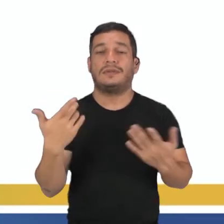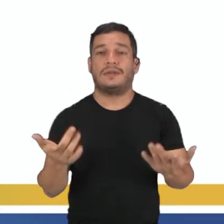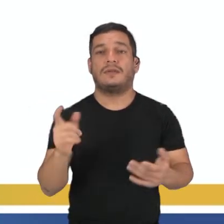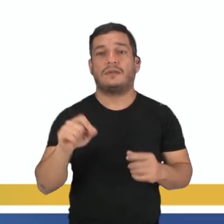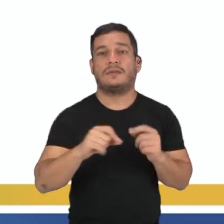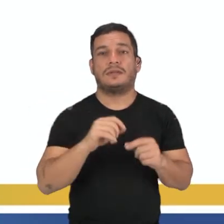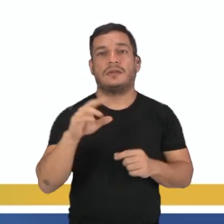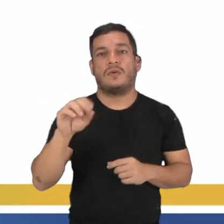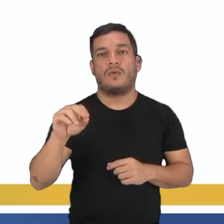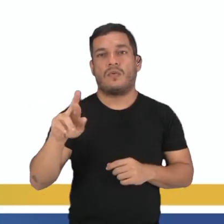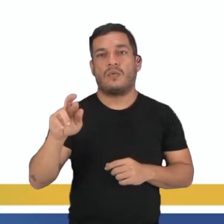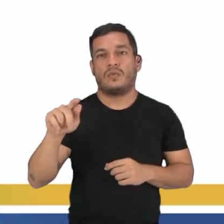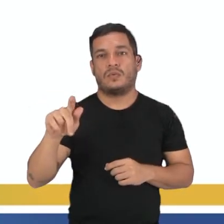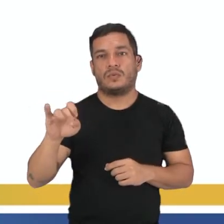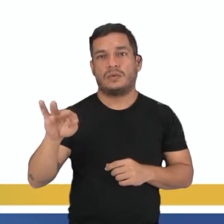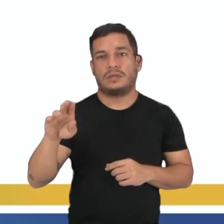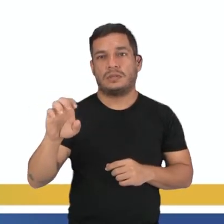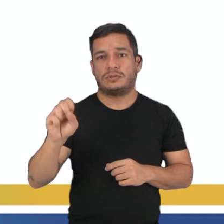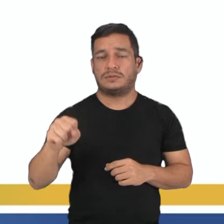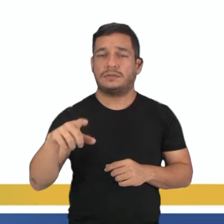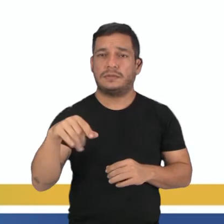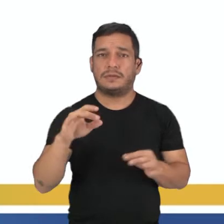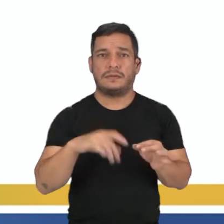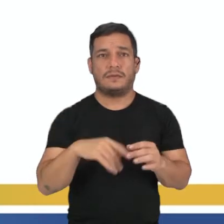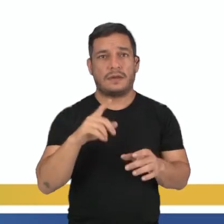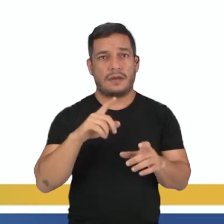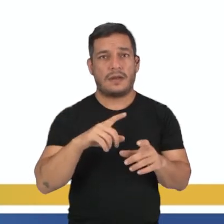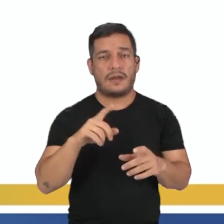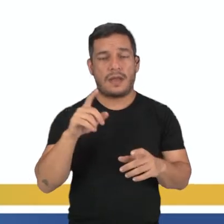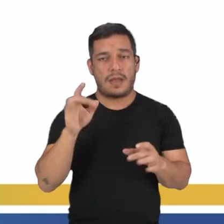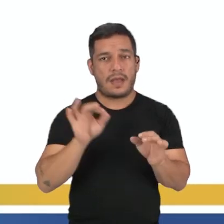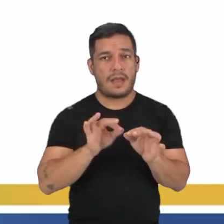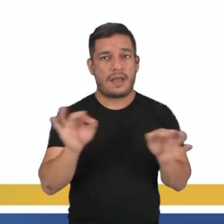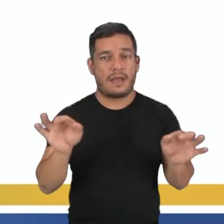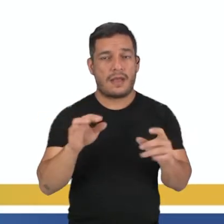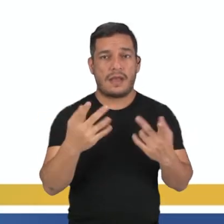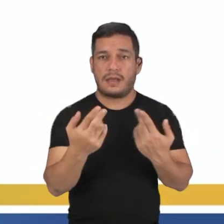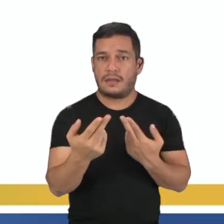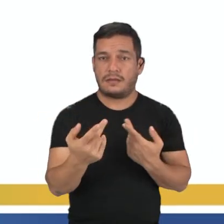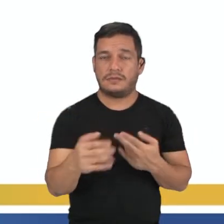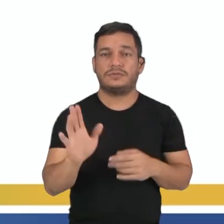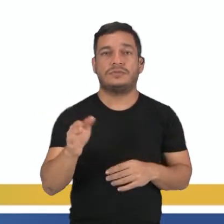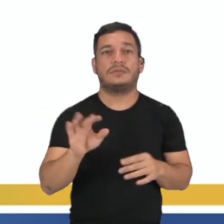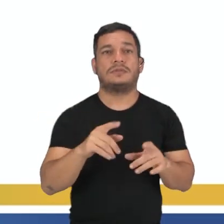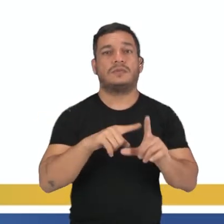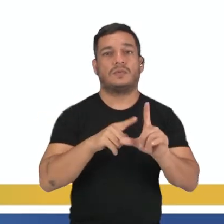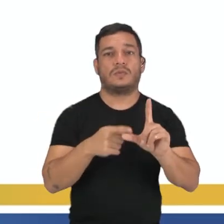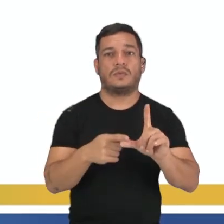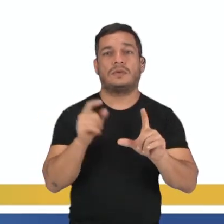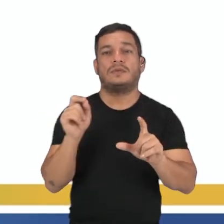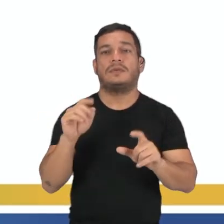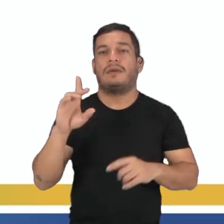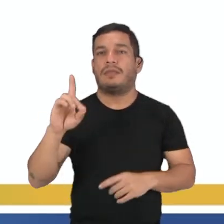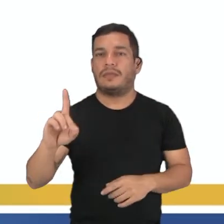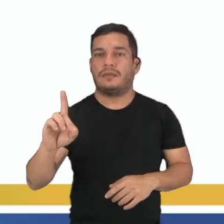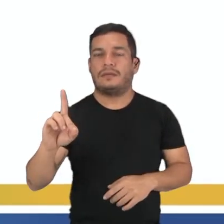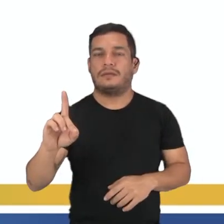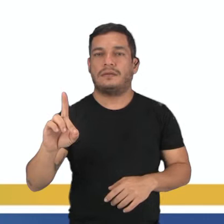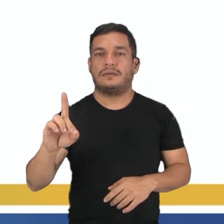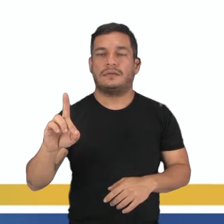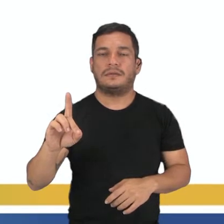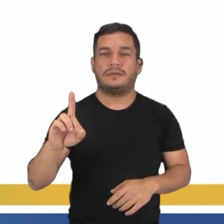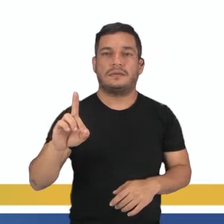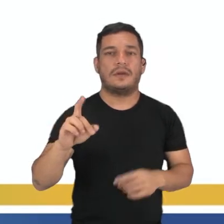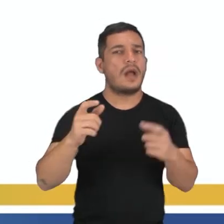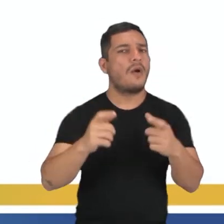eles são congruentes. Observem aí que a abertura dos dois é igual. Já os ângulos aí, D,